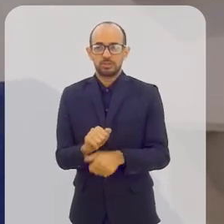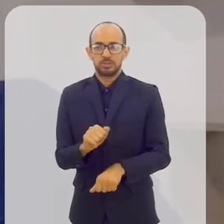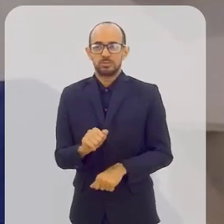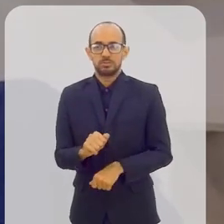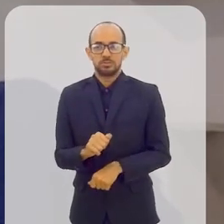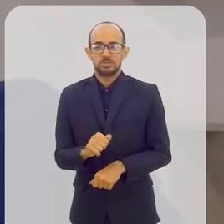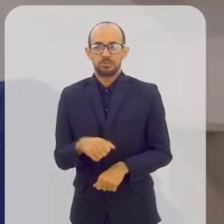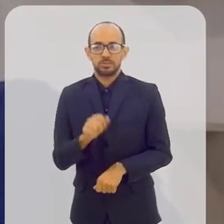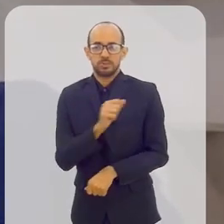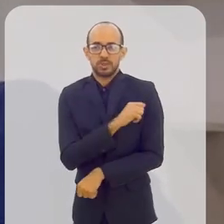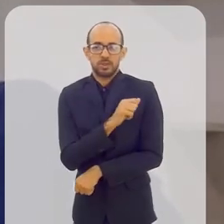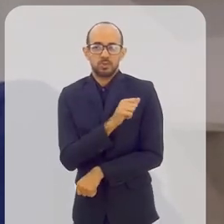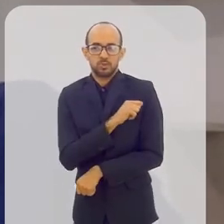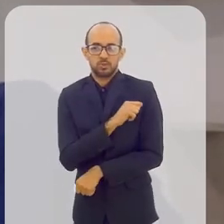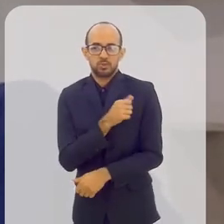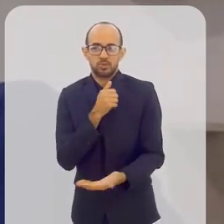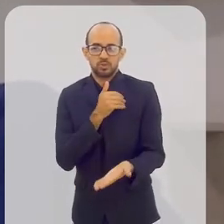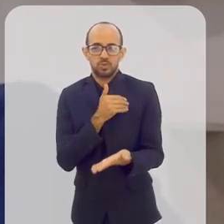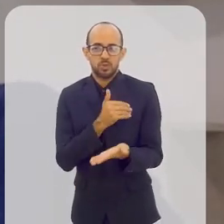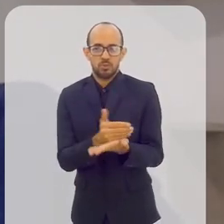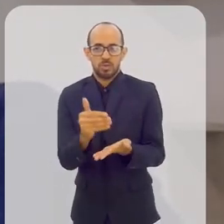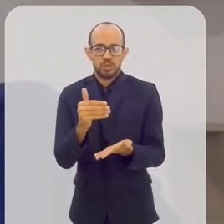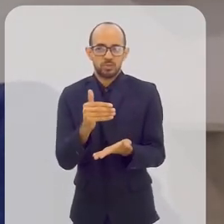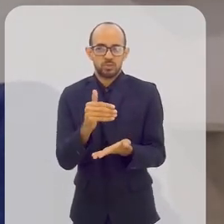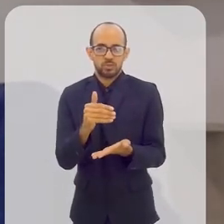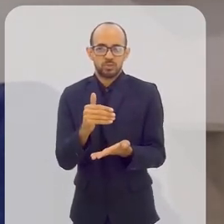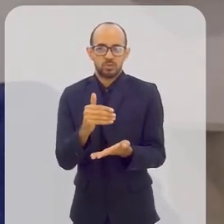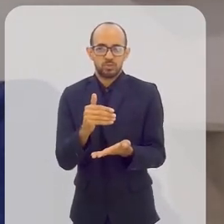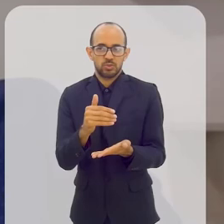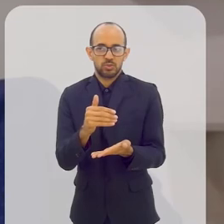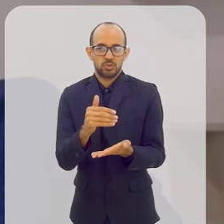né? Alunos que no início